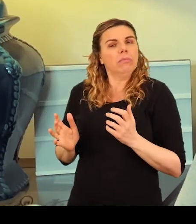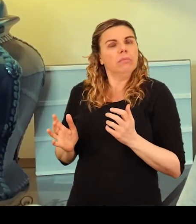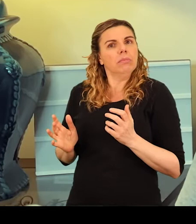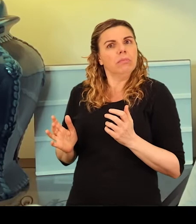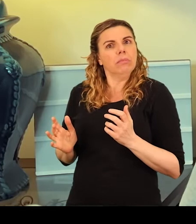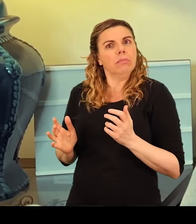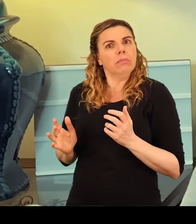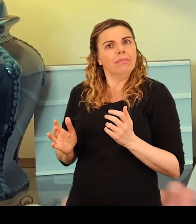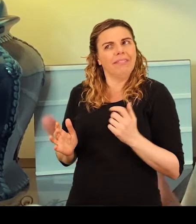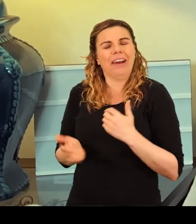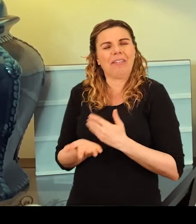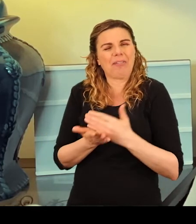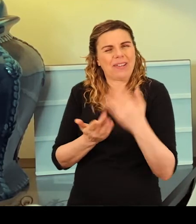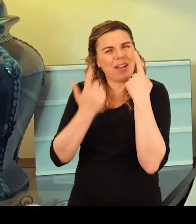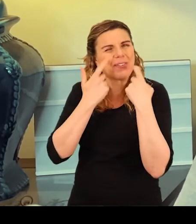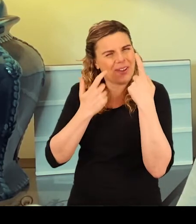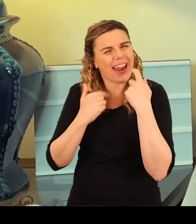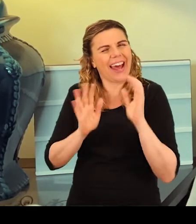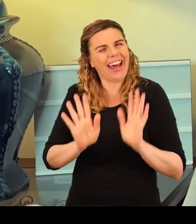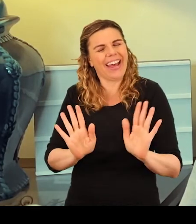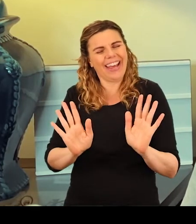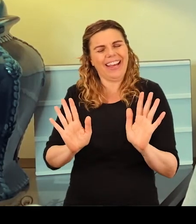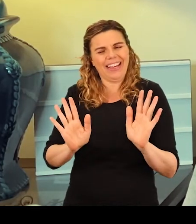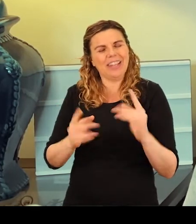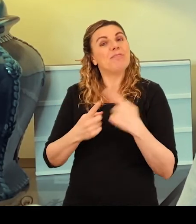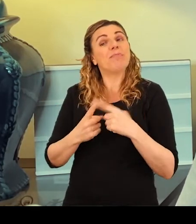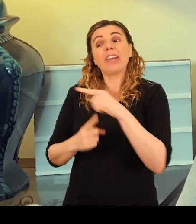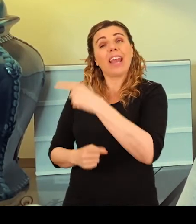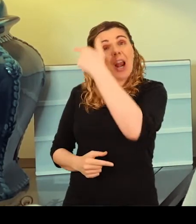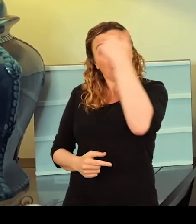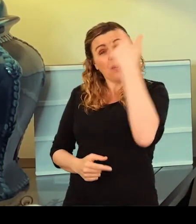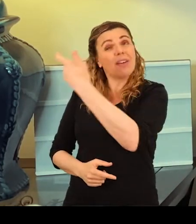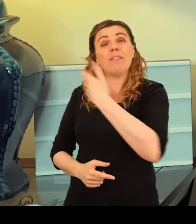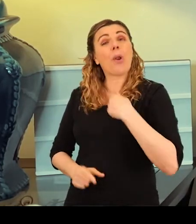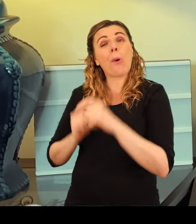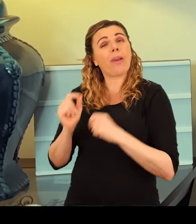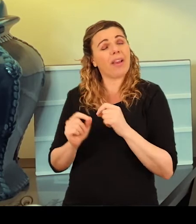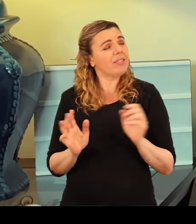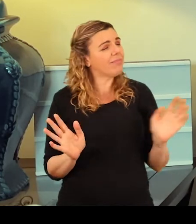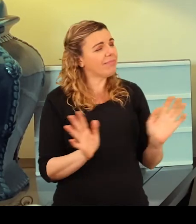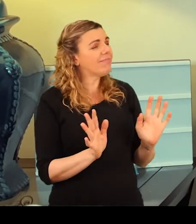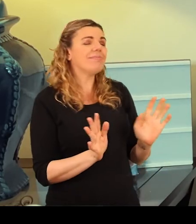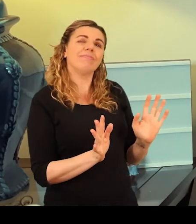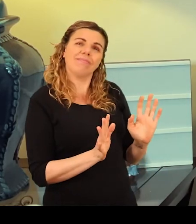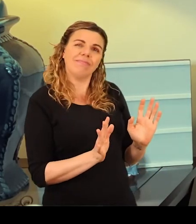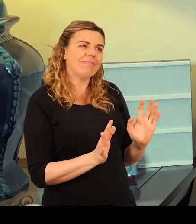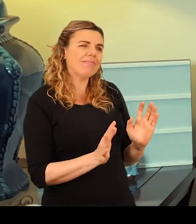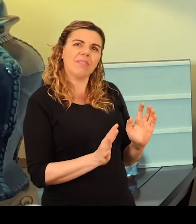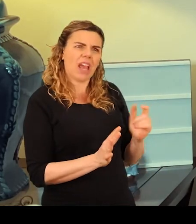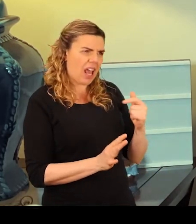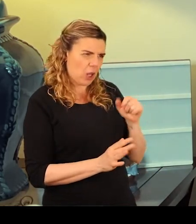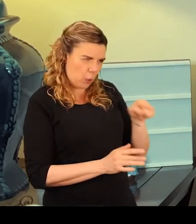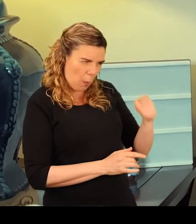apontamentos. E aí, eita, vou até chorar, porque... Olha para baixo, emocionada. A Luísa virou pra mim nesse momento e falou... Levanta um